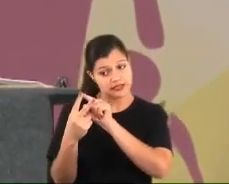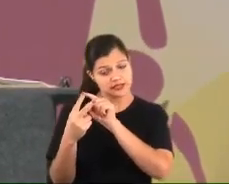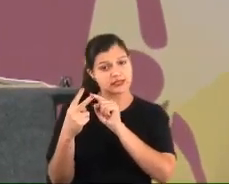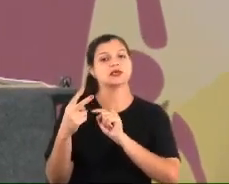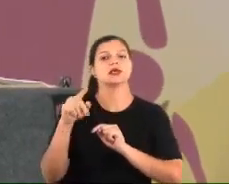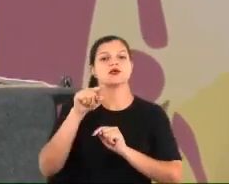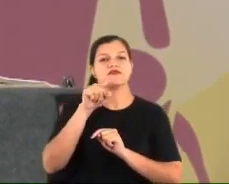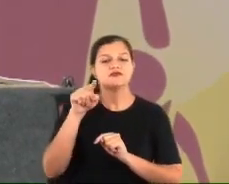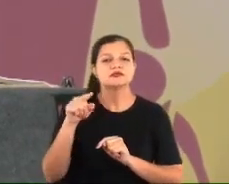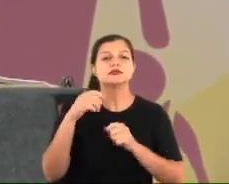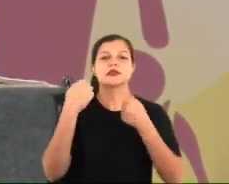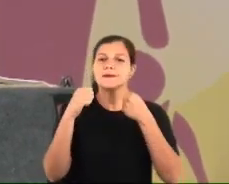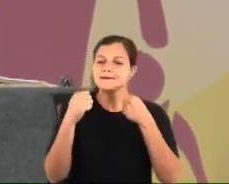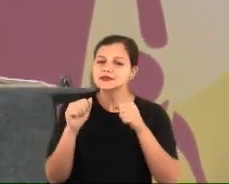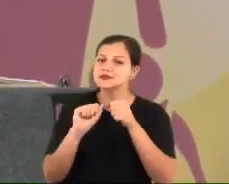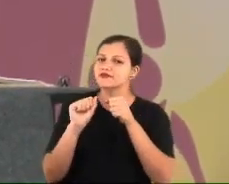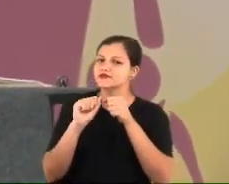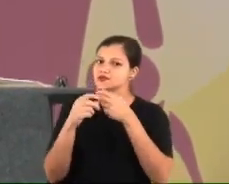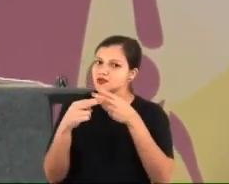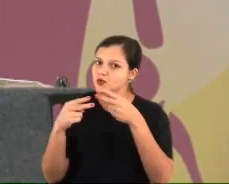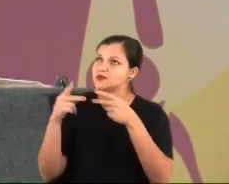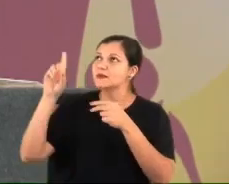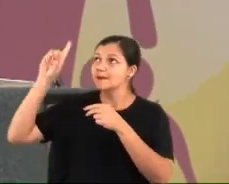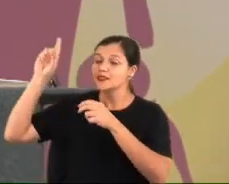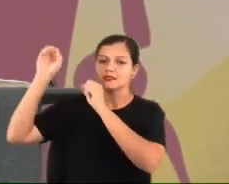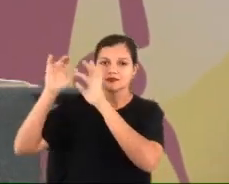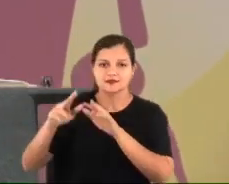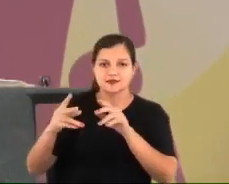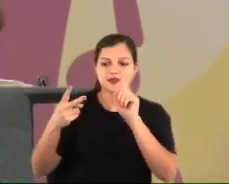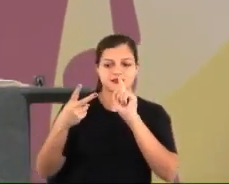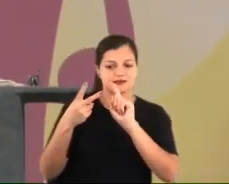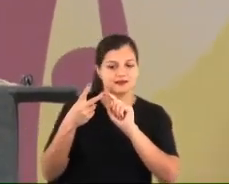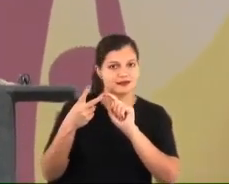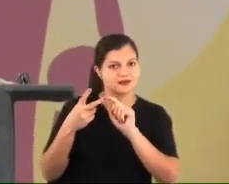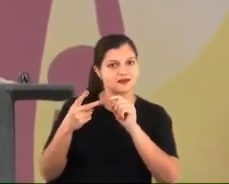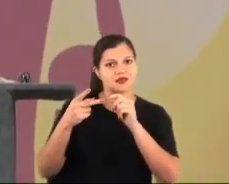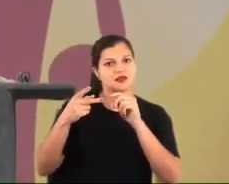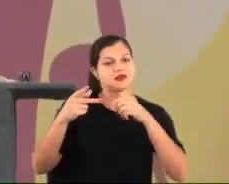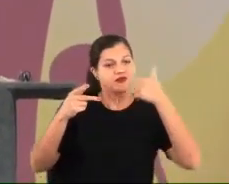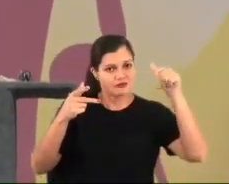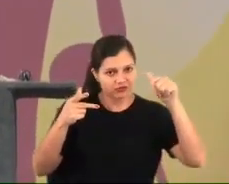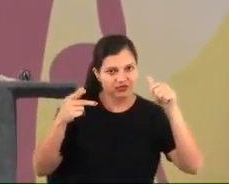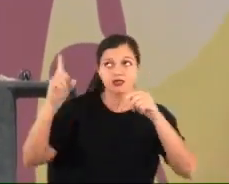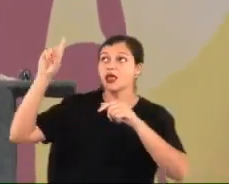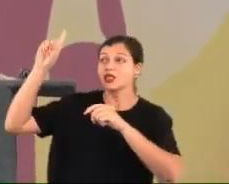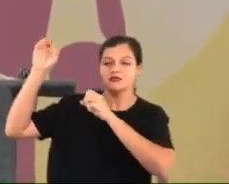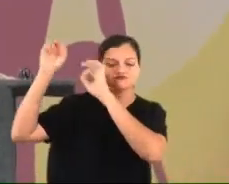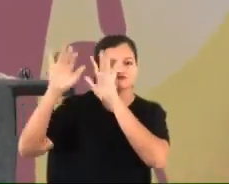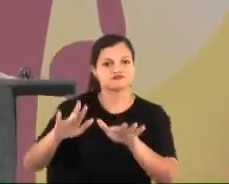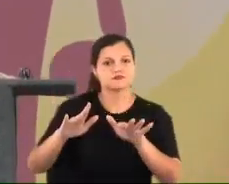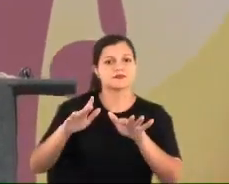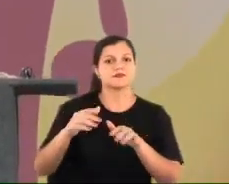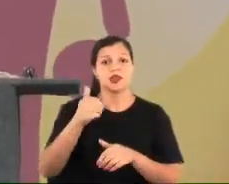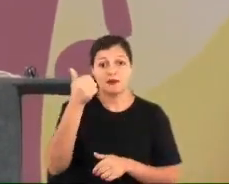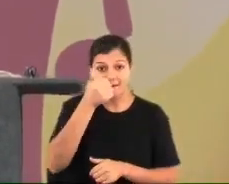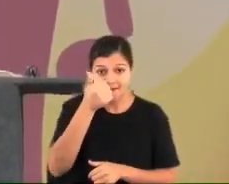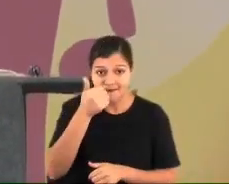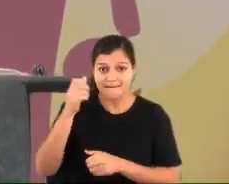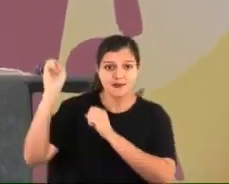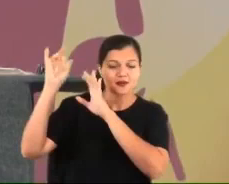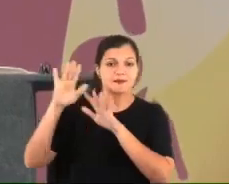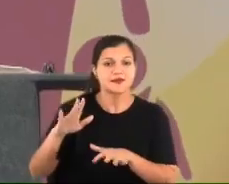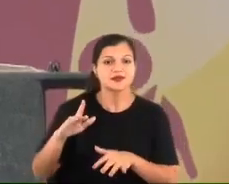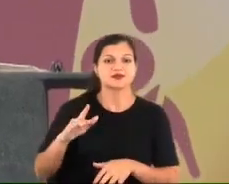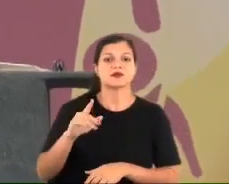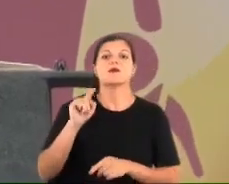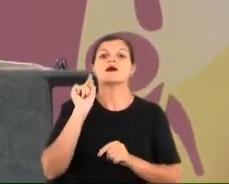E a maior bênção de servir a Deus é a salvação e a proteção que Ele nos dá. O maligno não pode